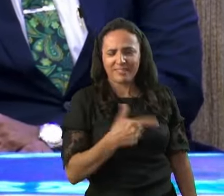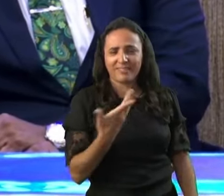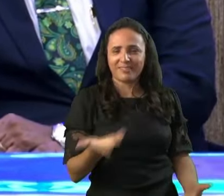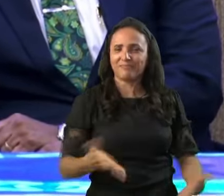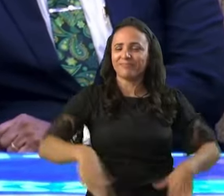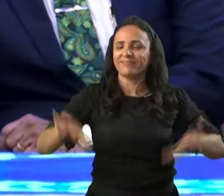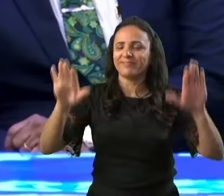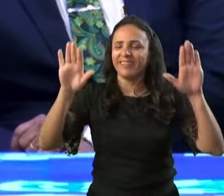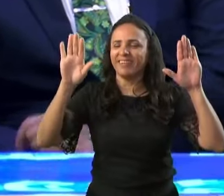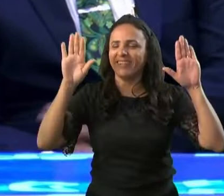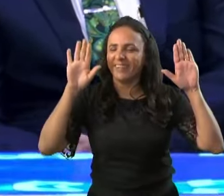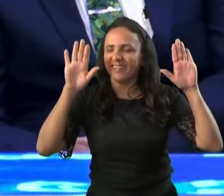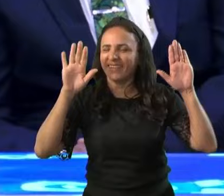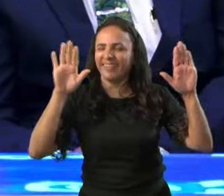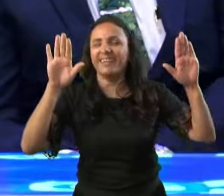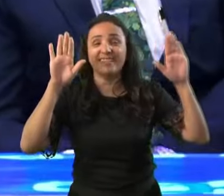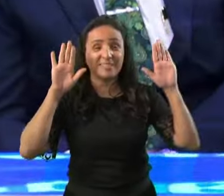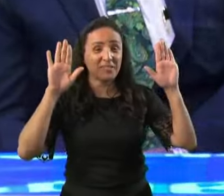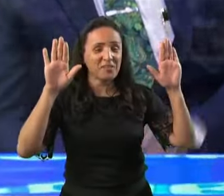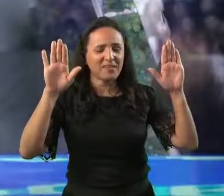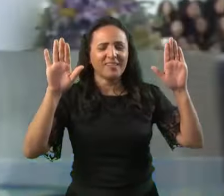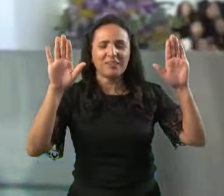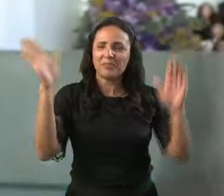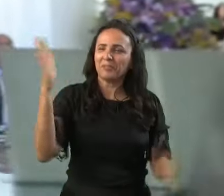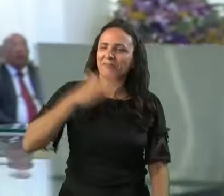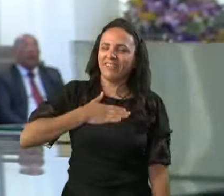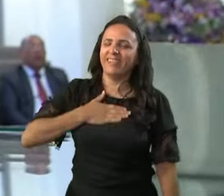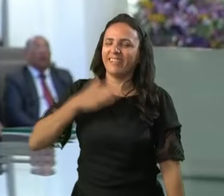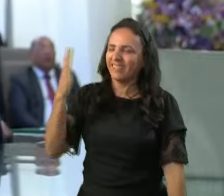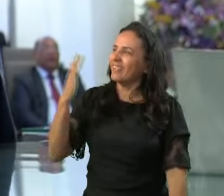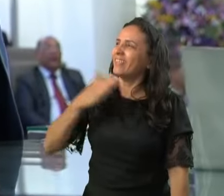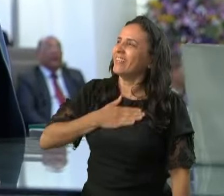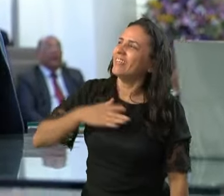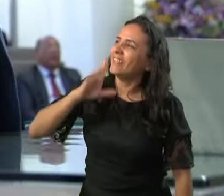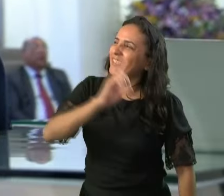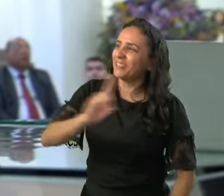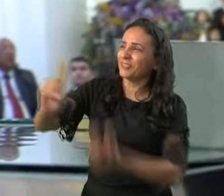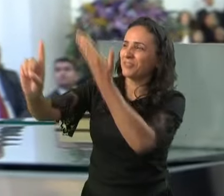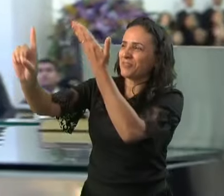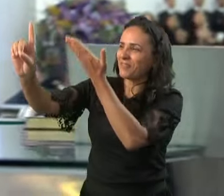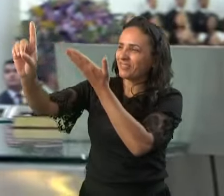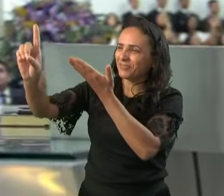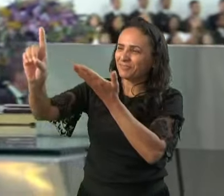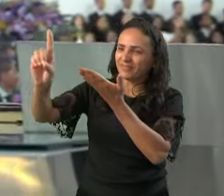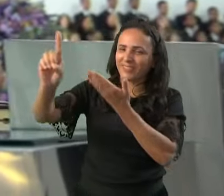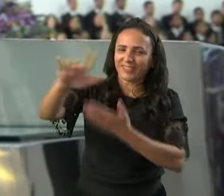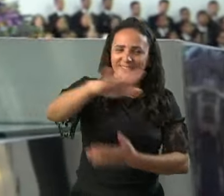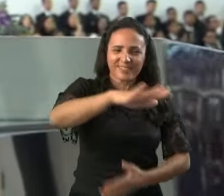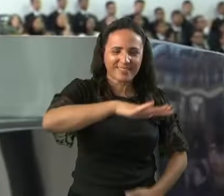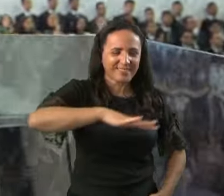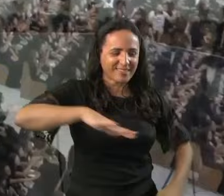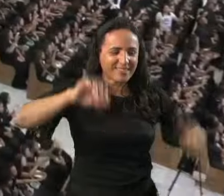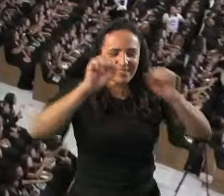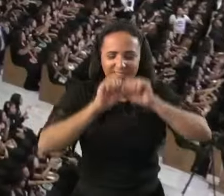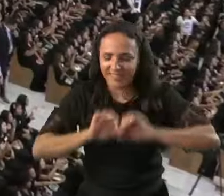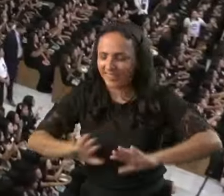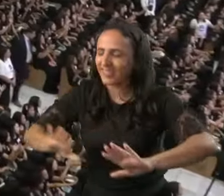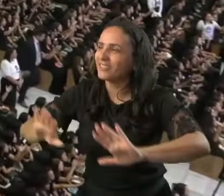Levanta a mão e declara que esse Deus nessa noite canta. O meu Deus se movimenta sobre a